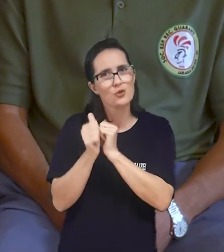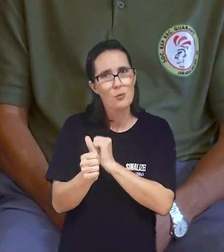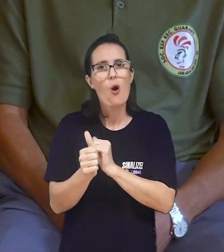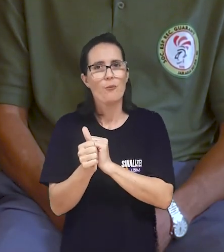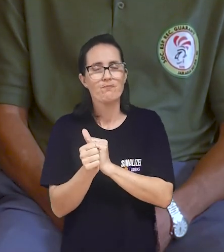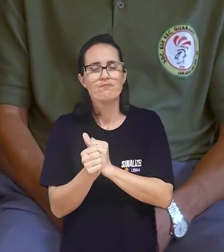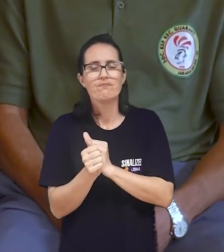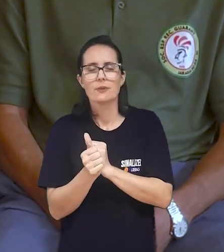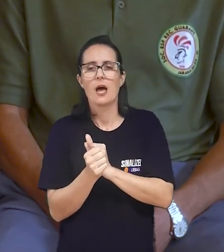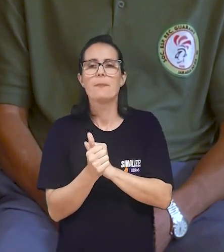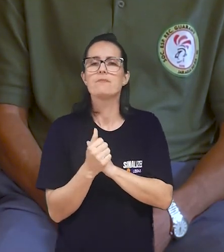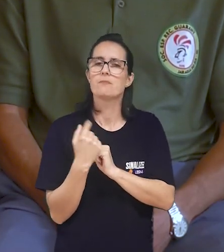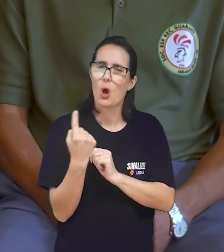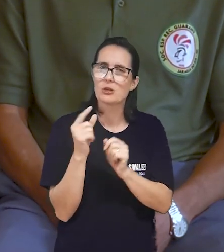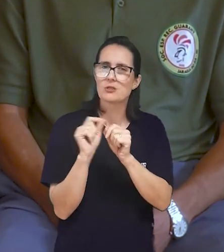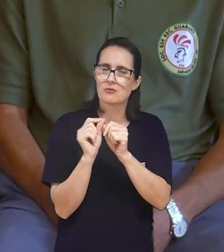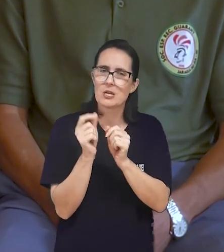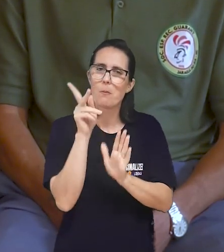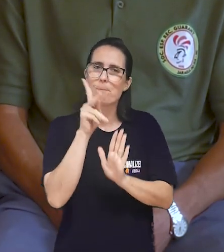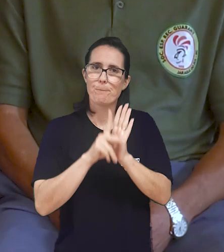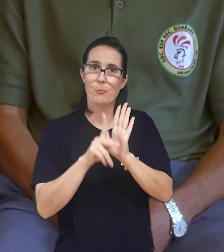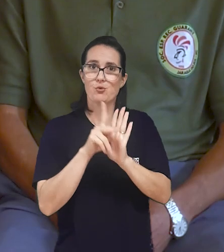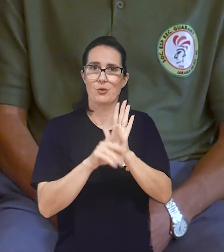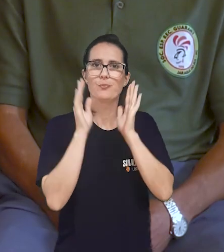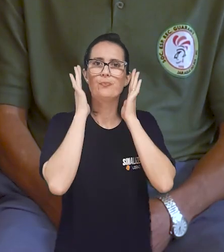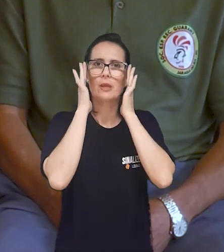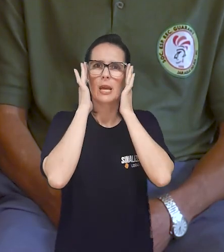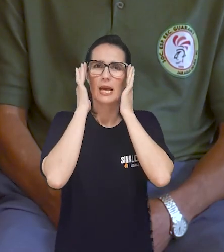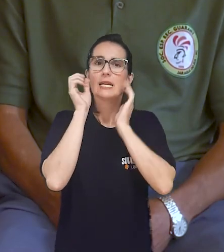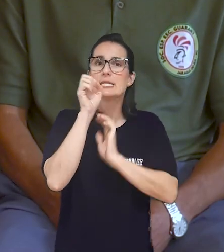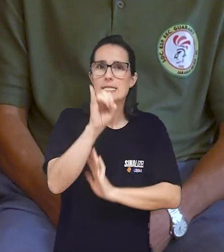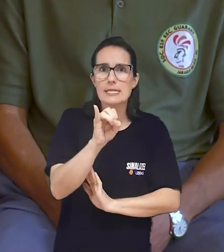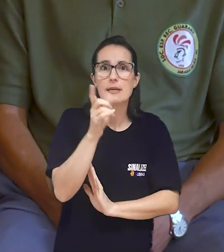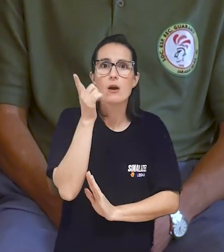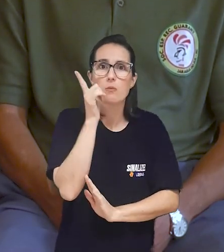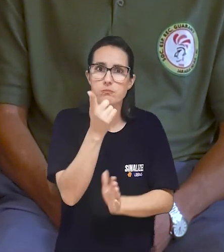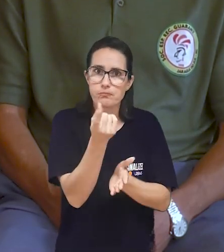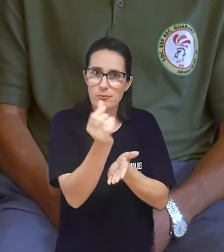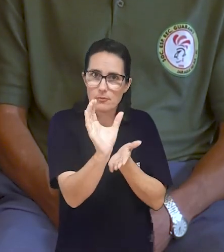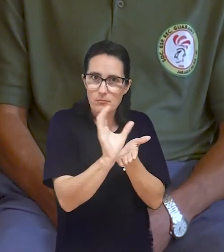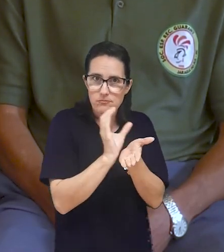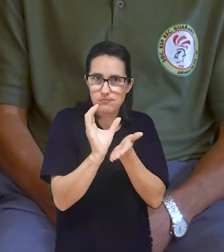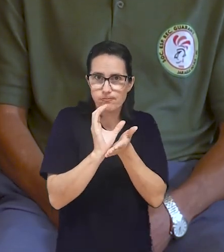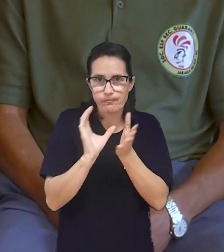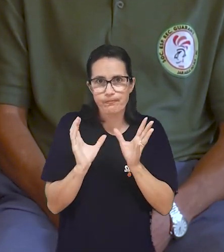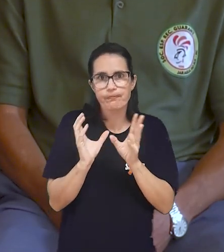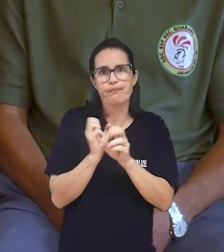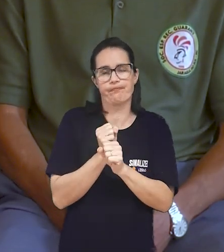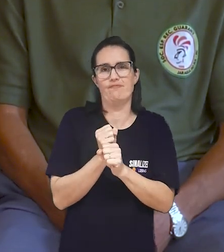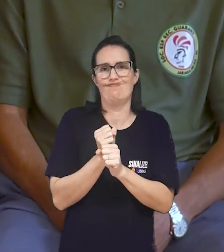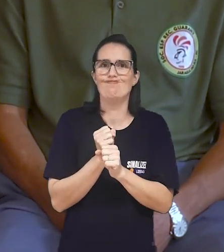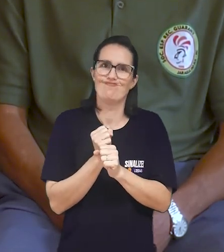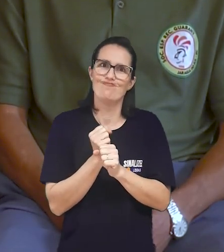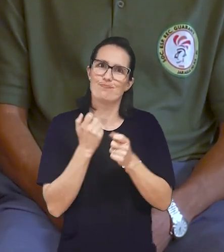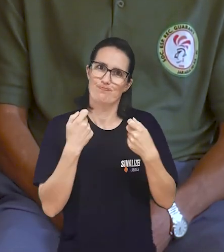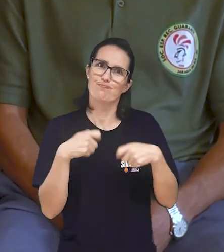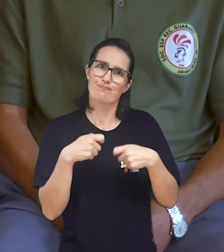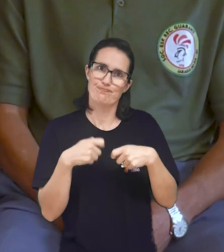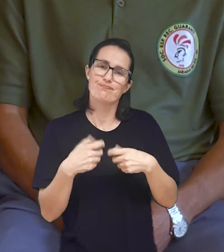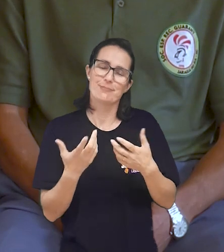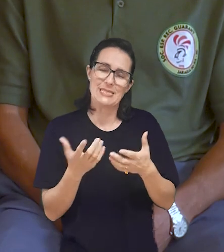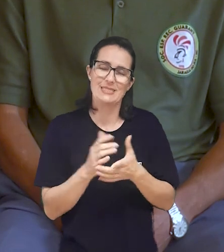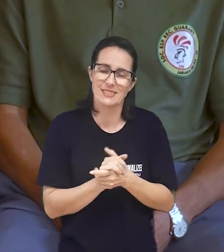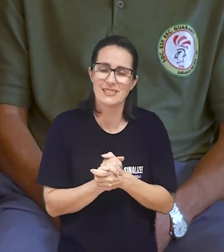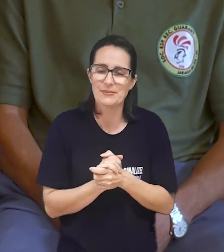faz esse tipo de projeto. Esse projeto que, se a gente conseguir captar o recurso, que a gente hoje depende